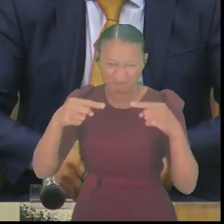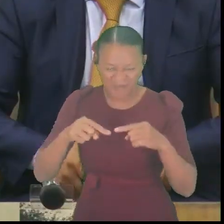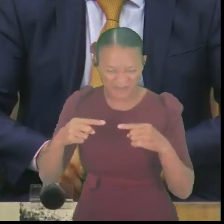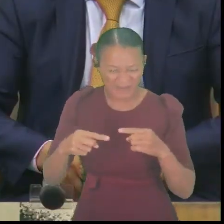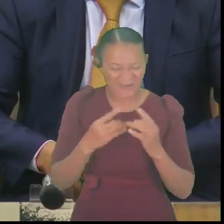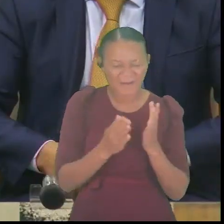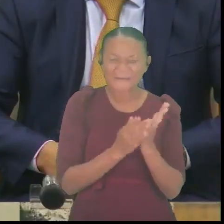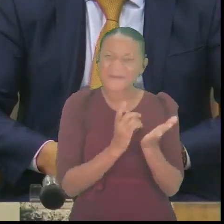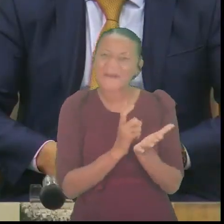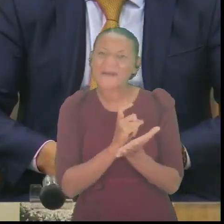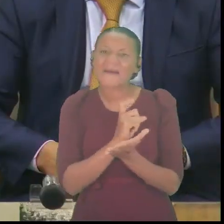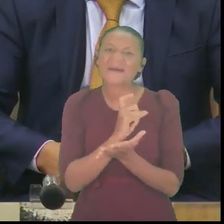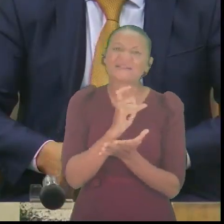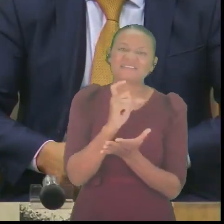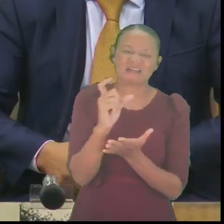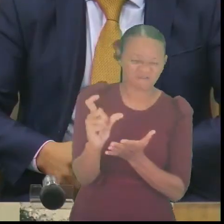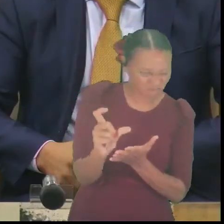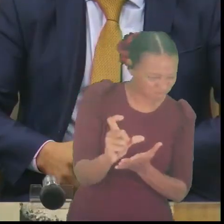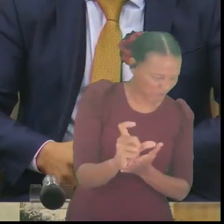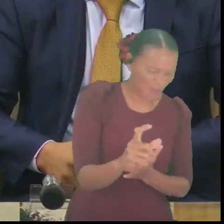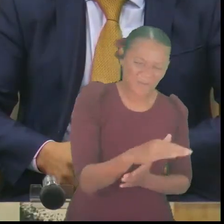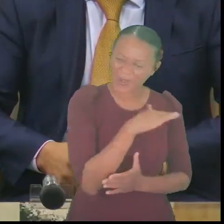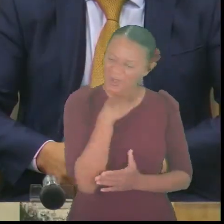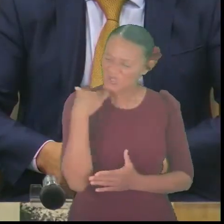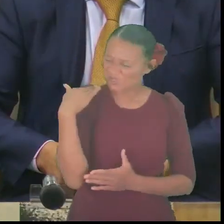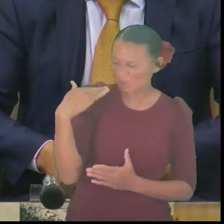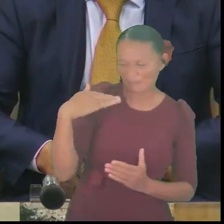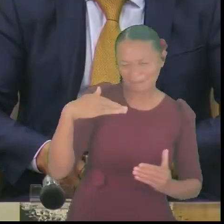que está escrita: tragada foi a